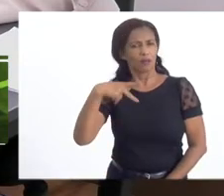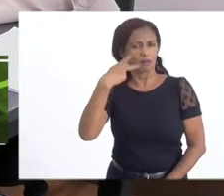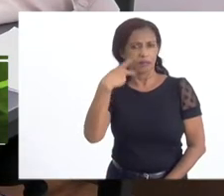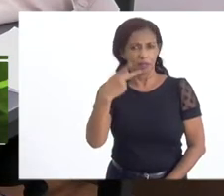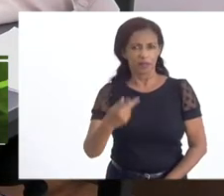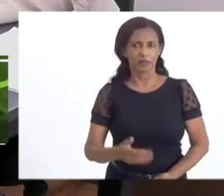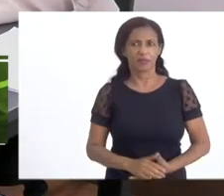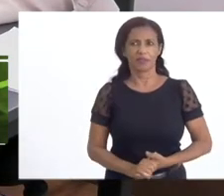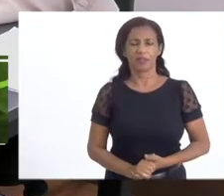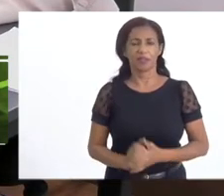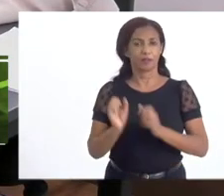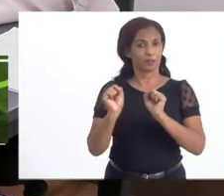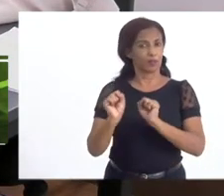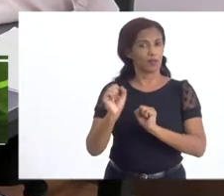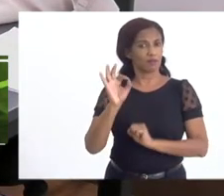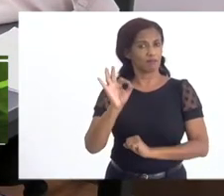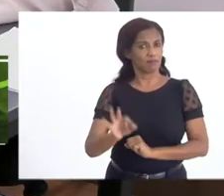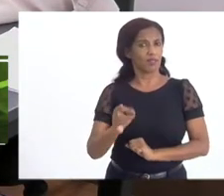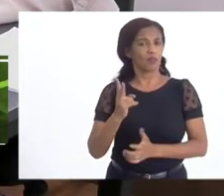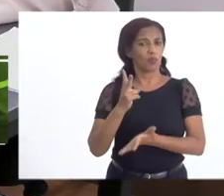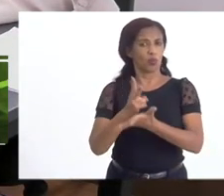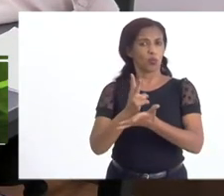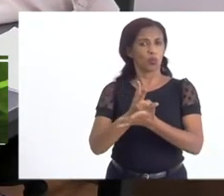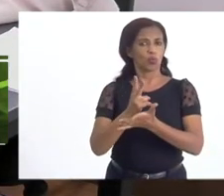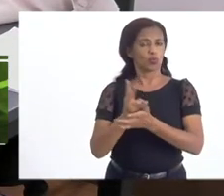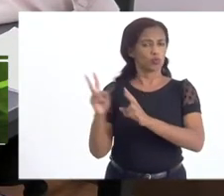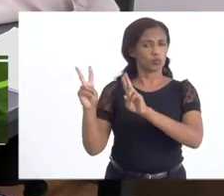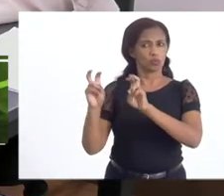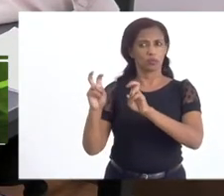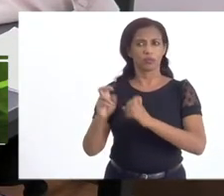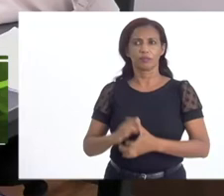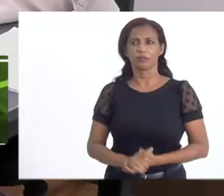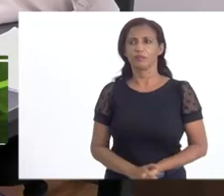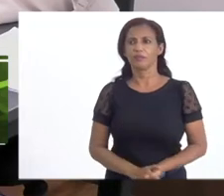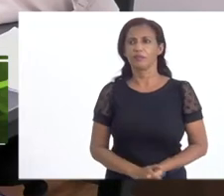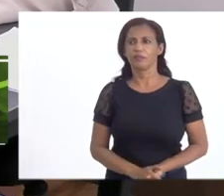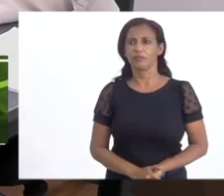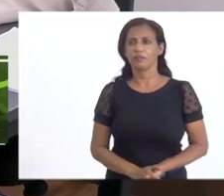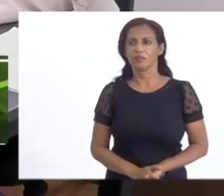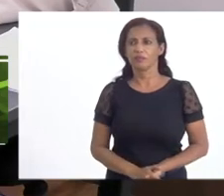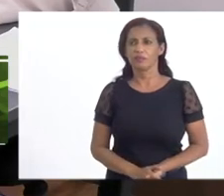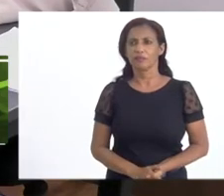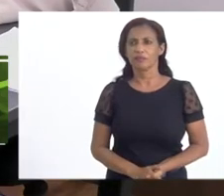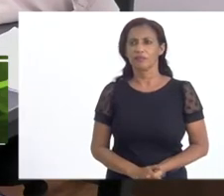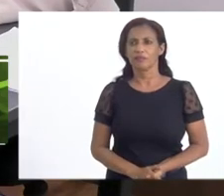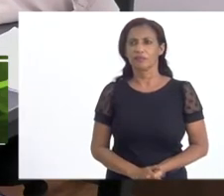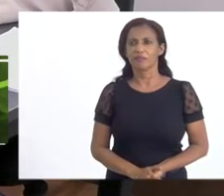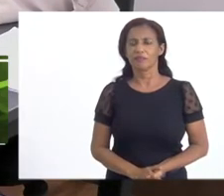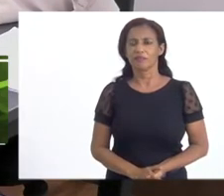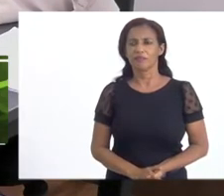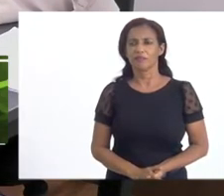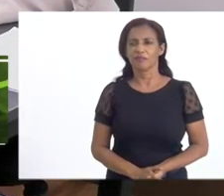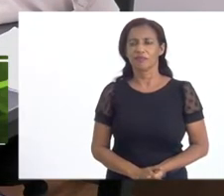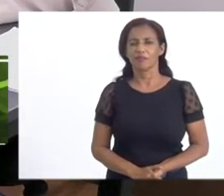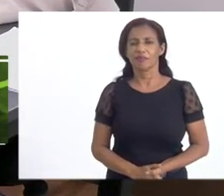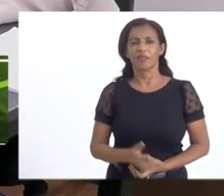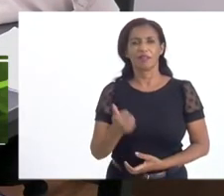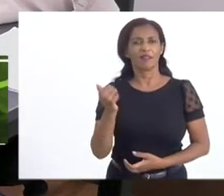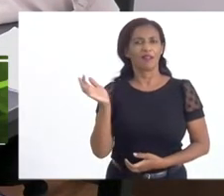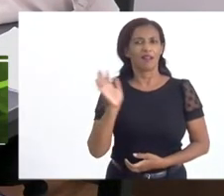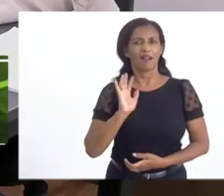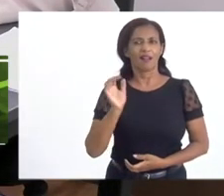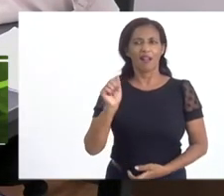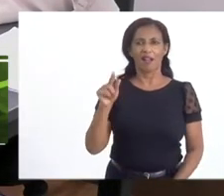né? Pode ter certeza que vamos dar continuidade a esse assunto, tá? Agora eu passo Muito bem. Fica com Obrigado. Deus. Obrigado. Até logo,